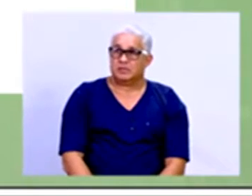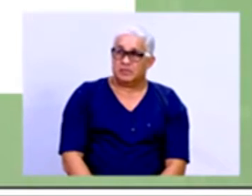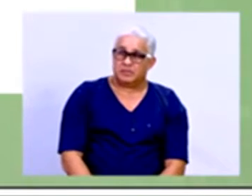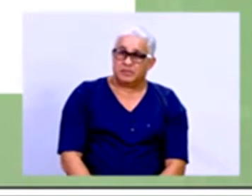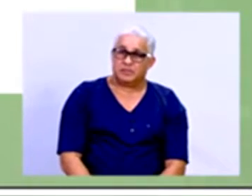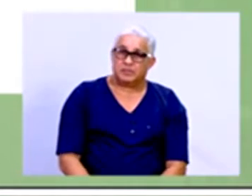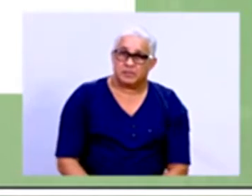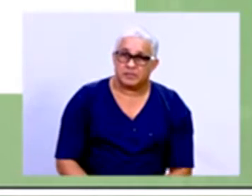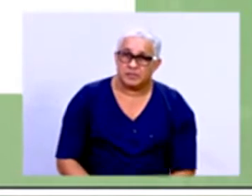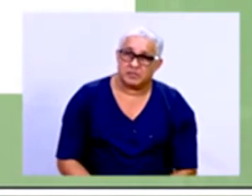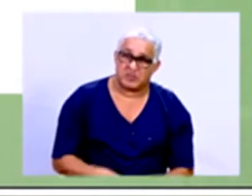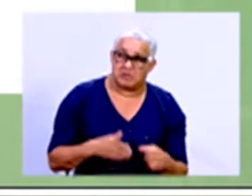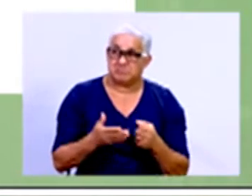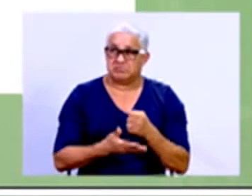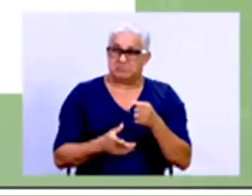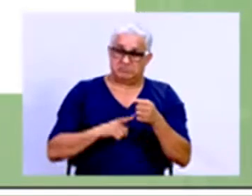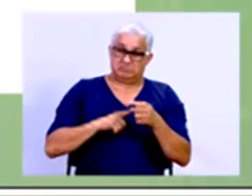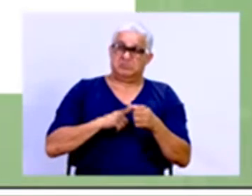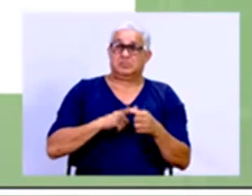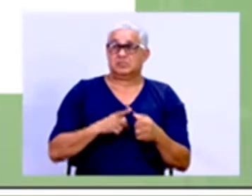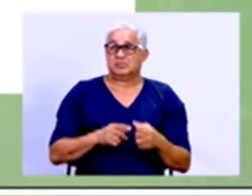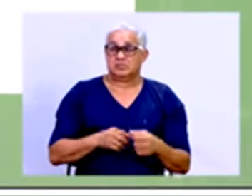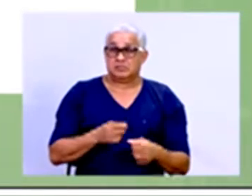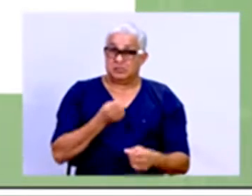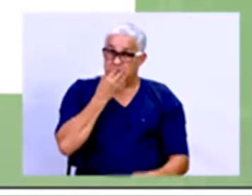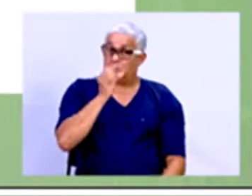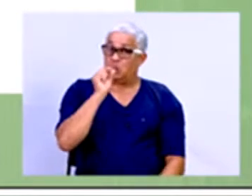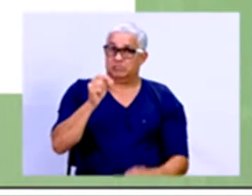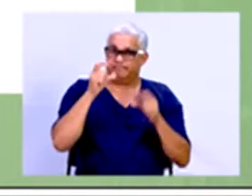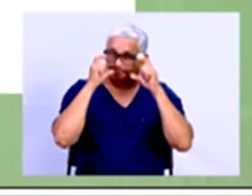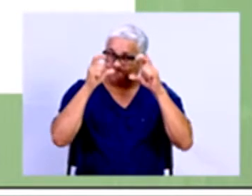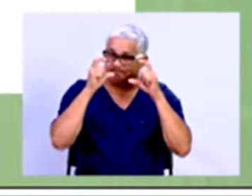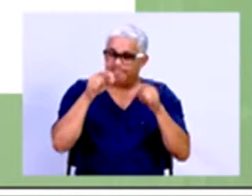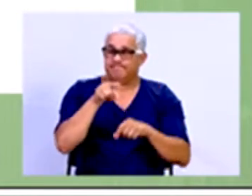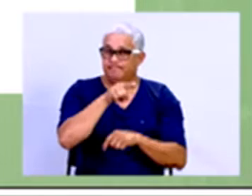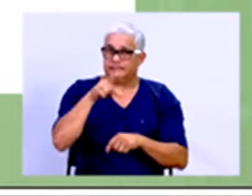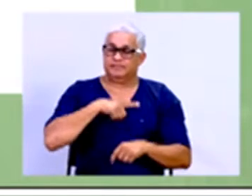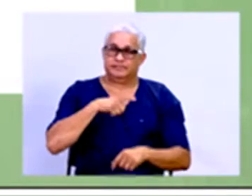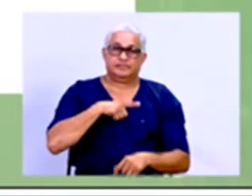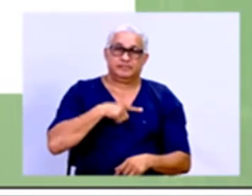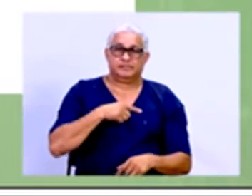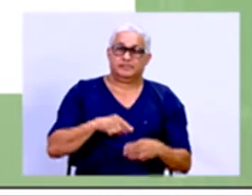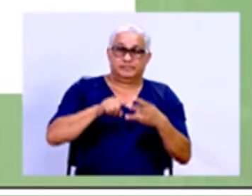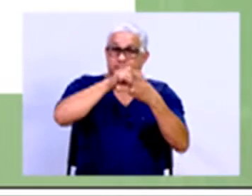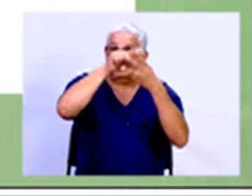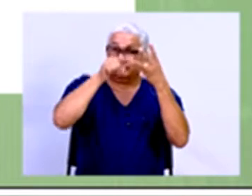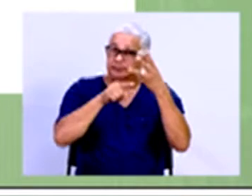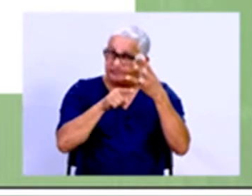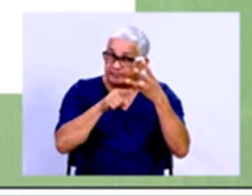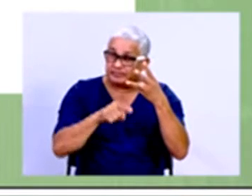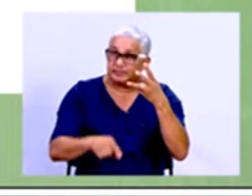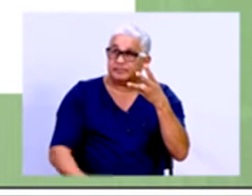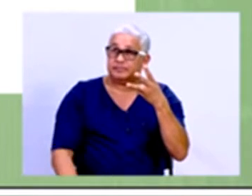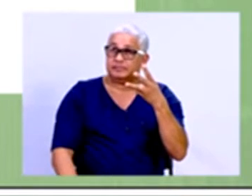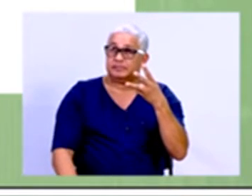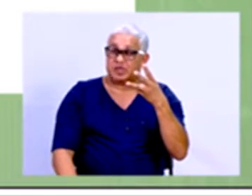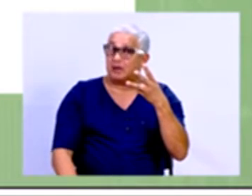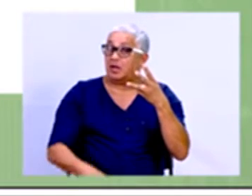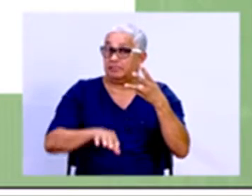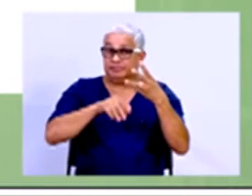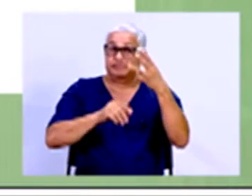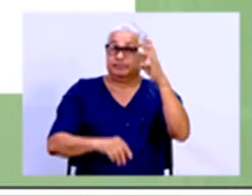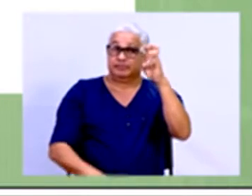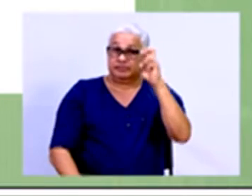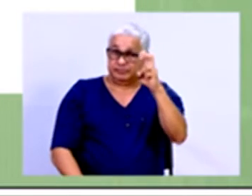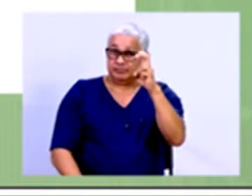Né, então basicamente nós temos, é bom prestar atenção que vocês têm essas três, né, aliás, esses 5 comandos